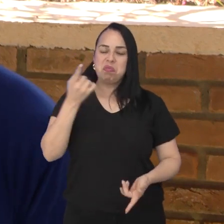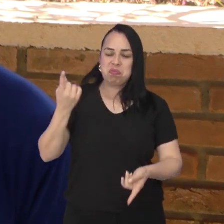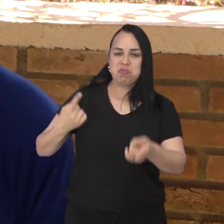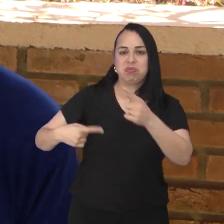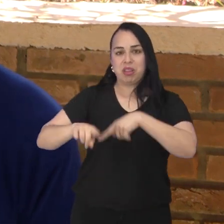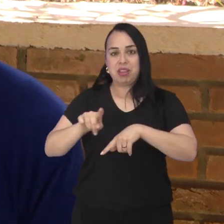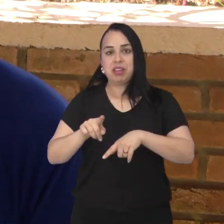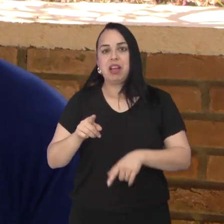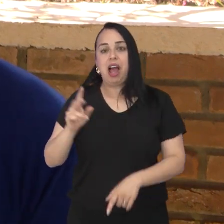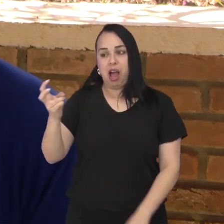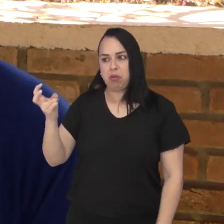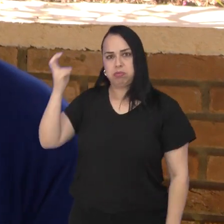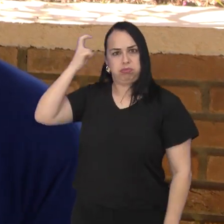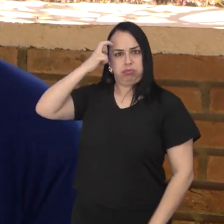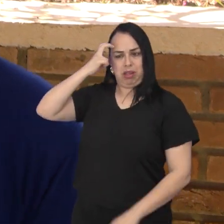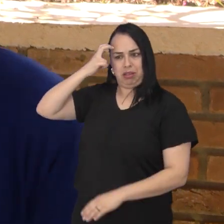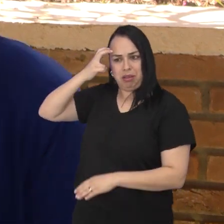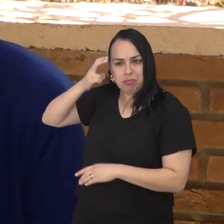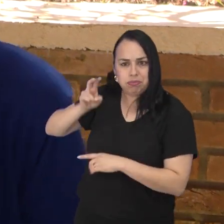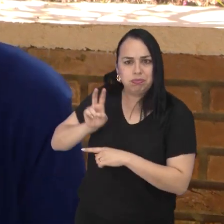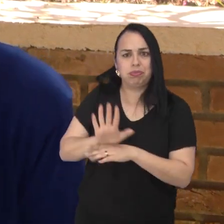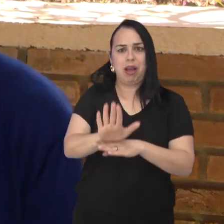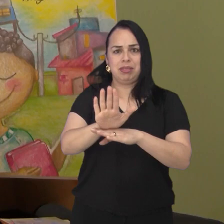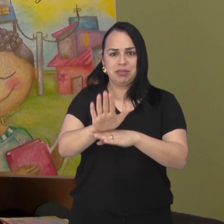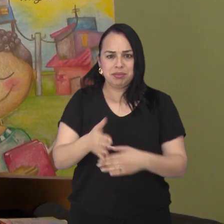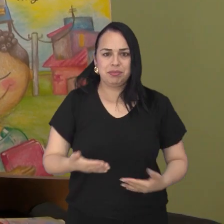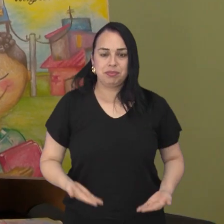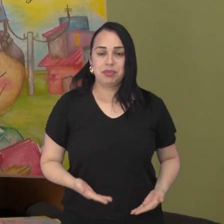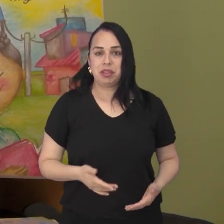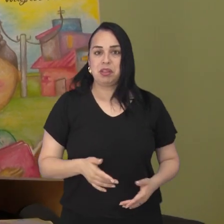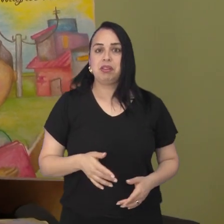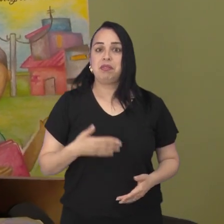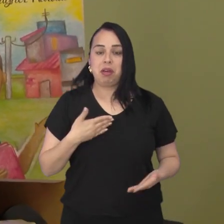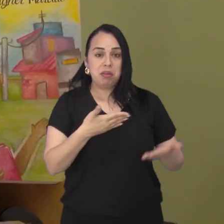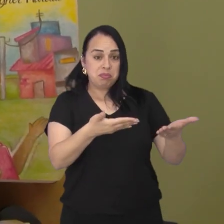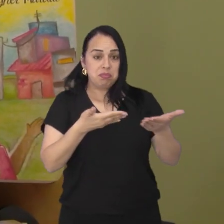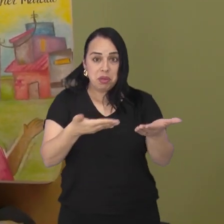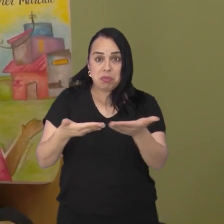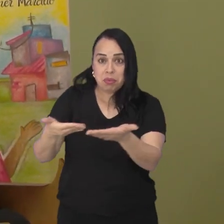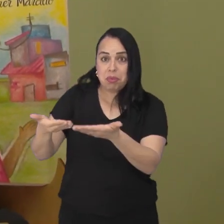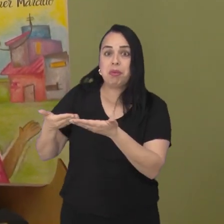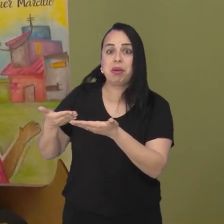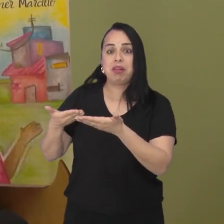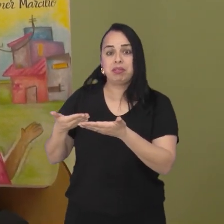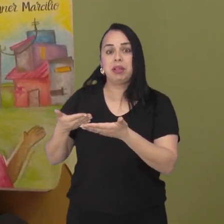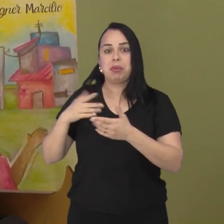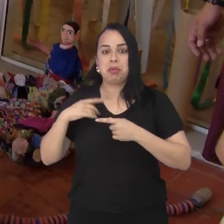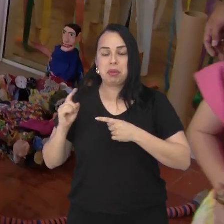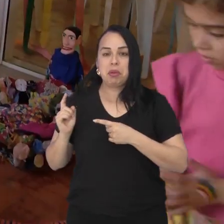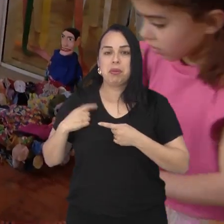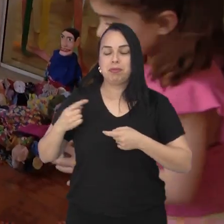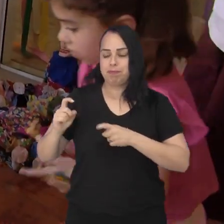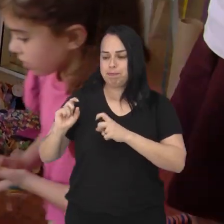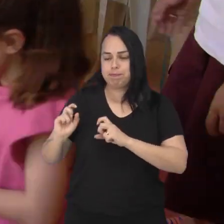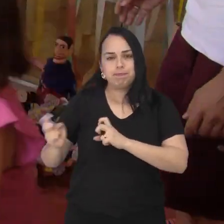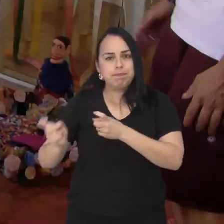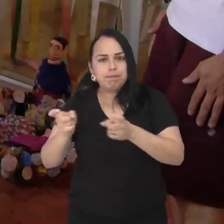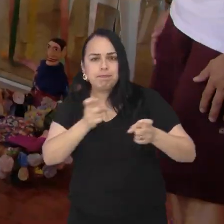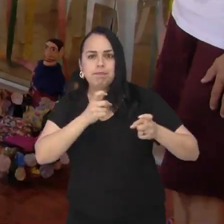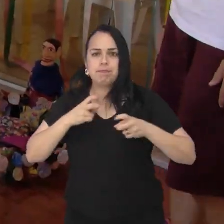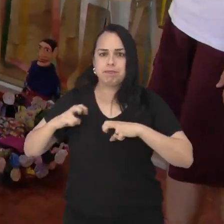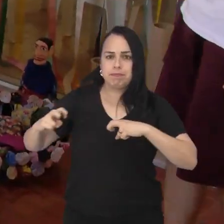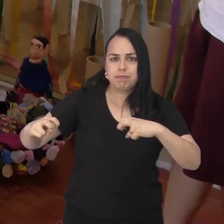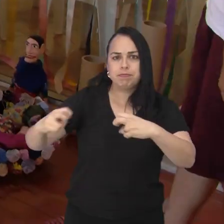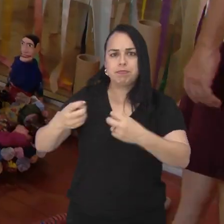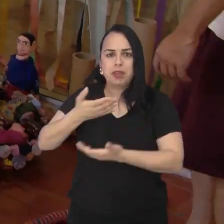Porque geralmente a cultura desperta. Vários convidados passaram pelas mesas literárias, partilhando